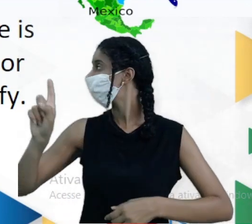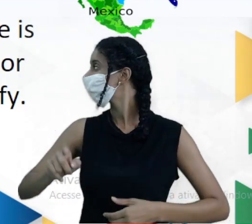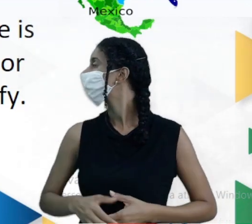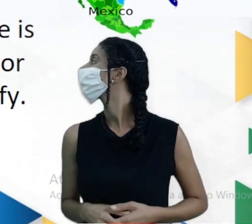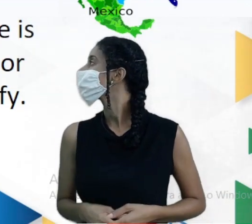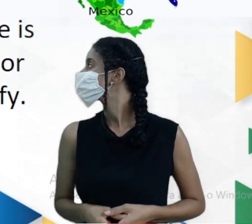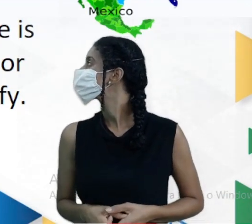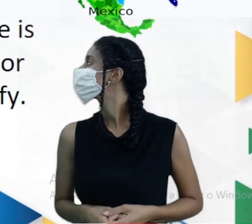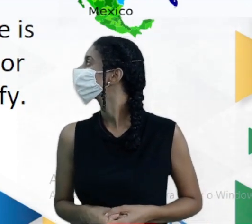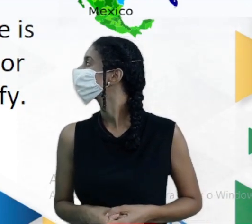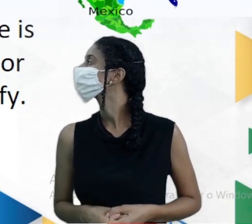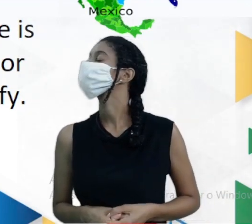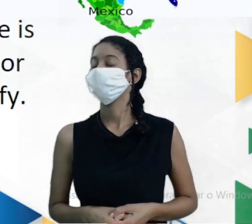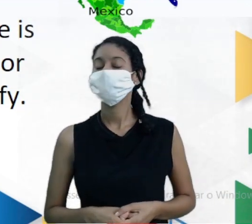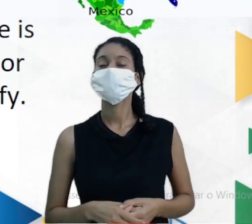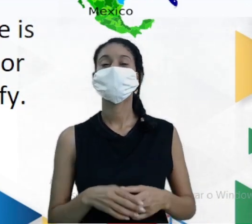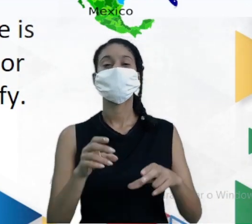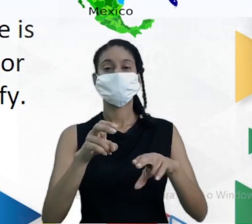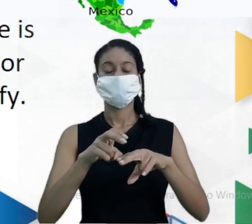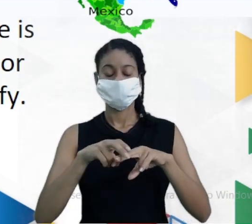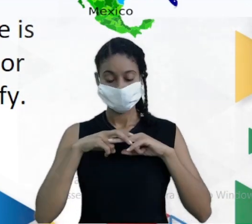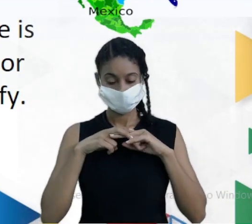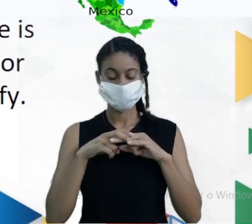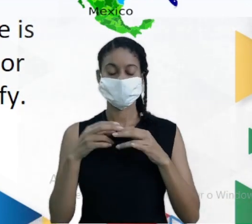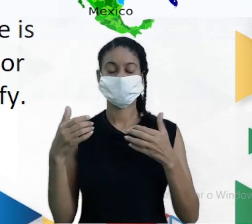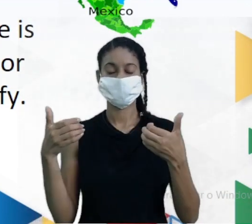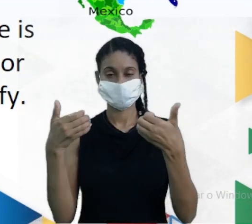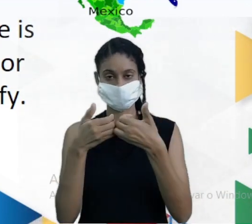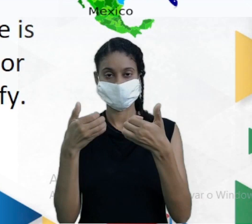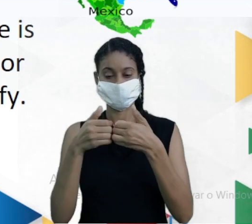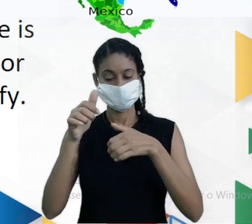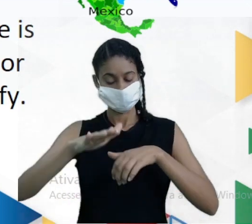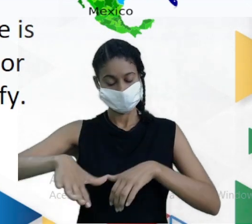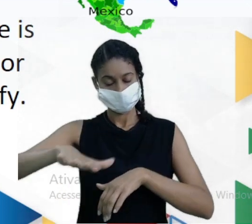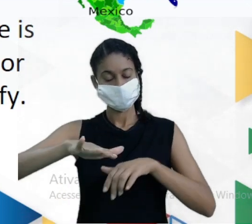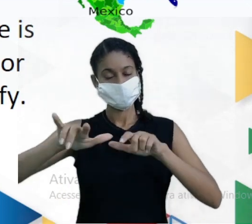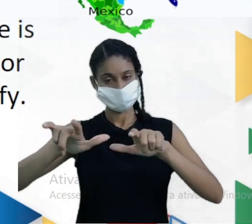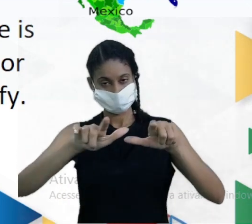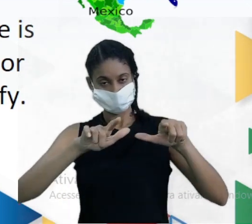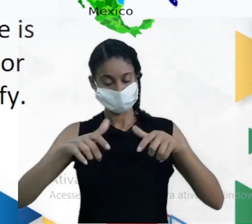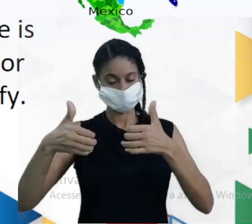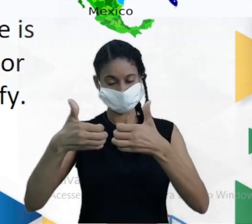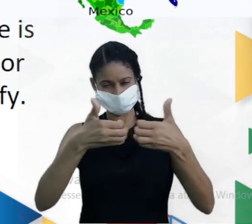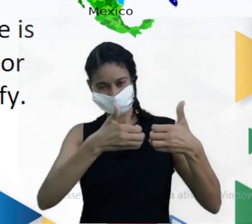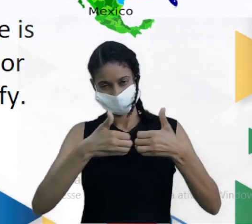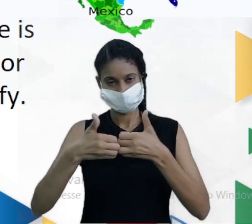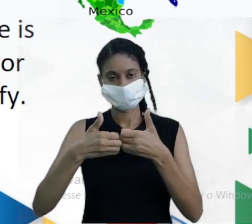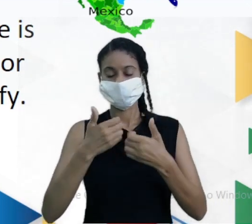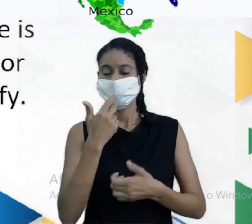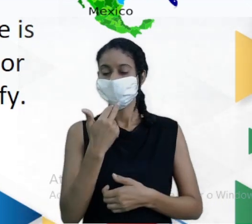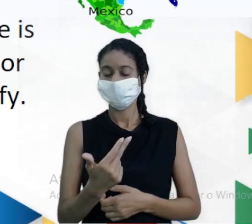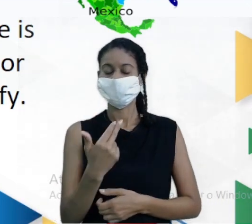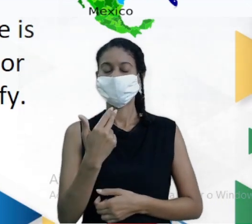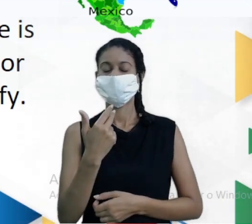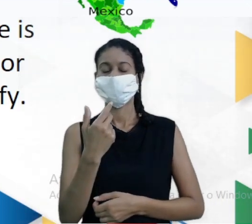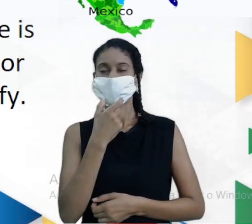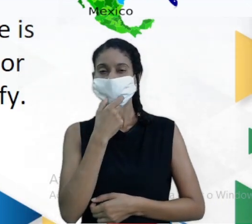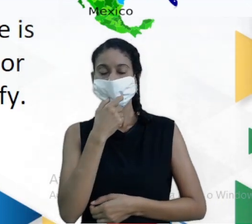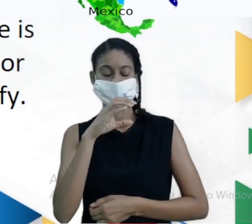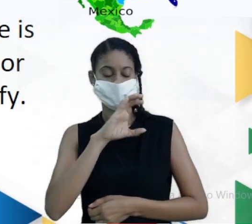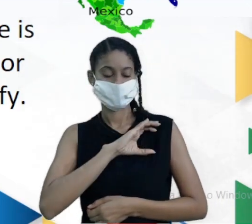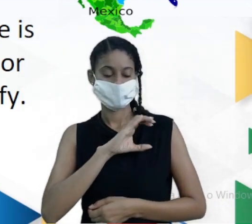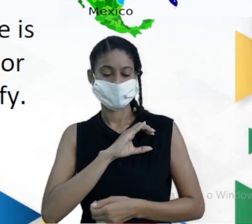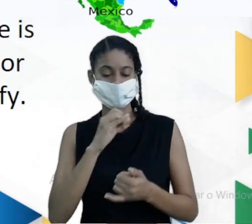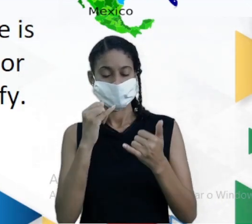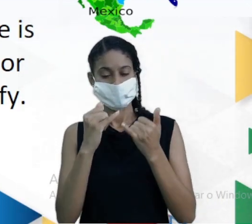the American. Por causa dessa proximidade de território, o inglês no Canadá se aproxima